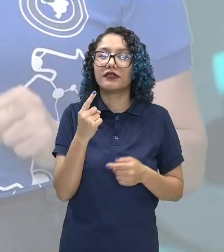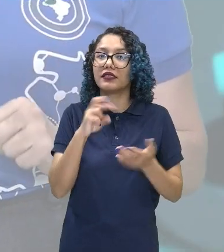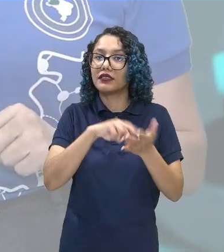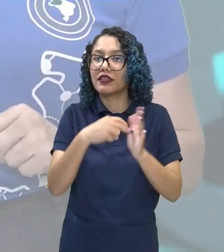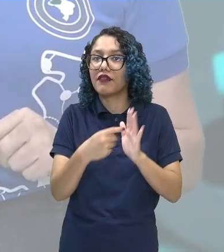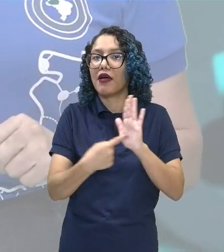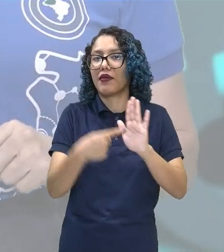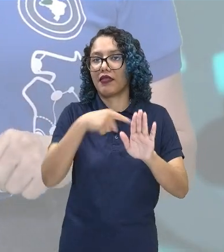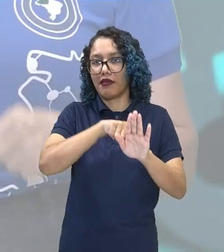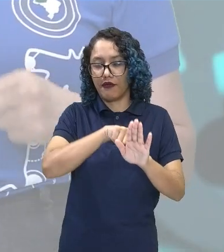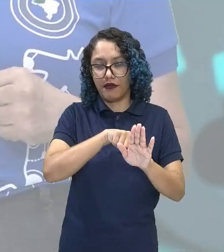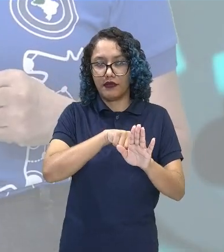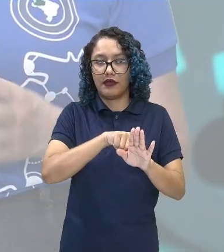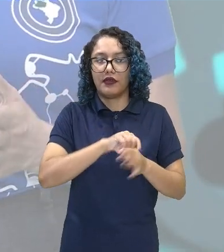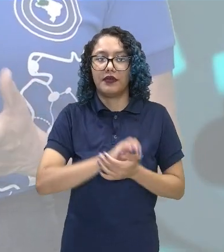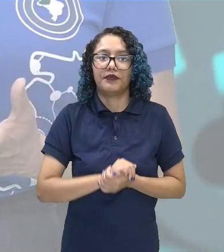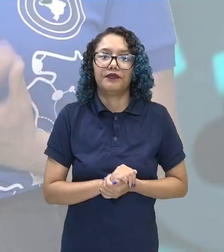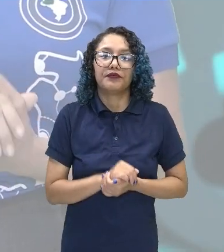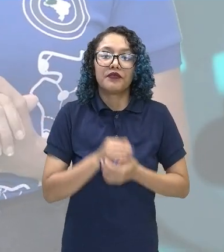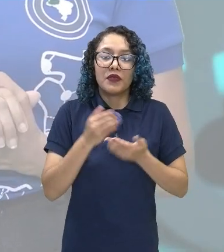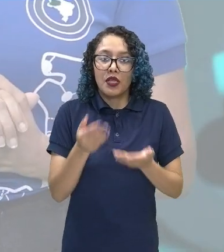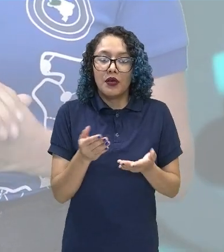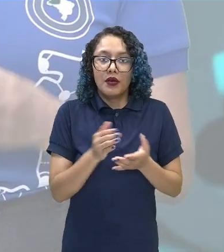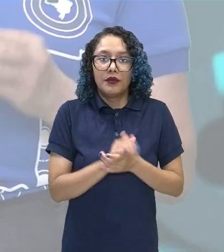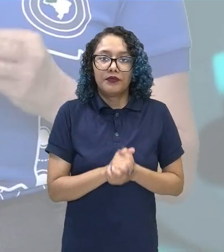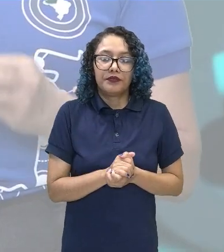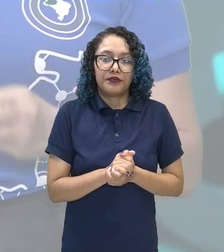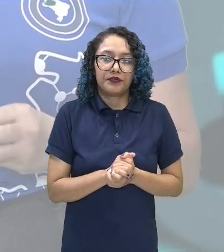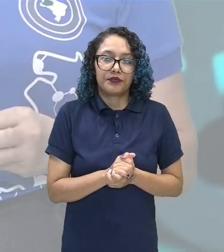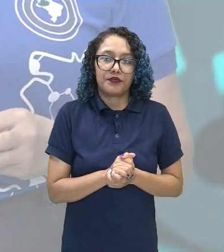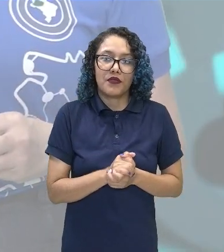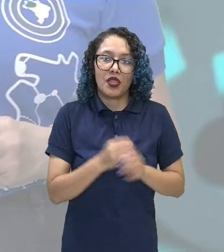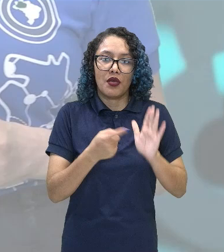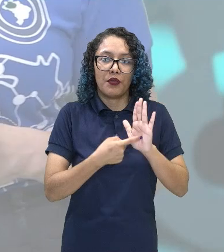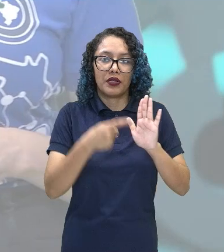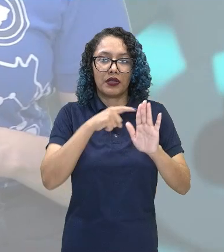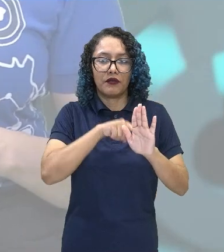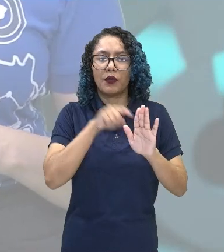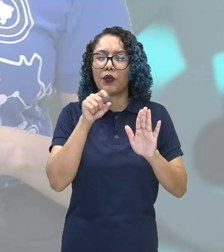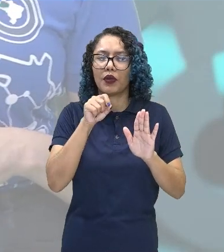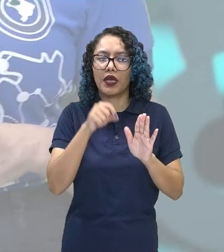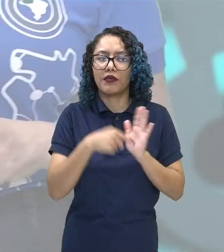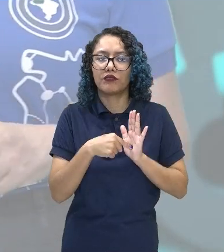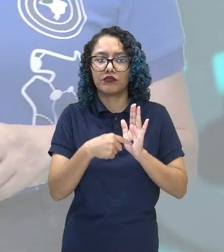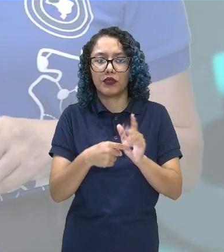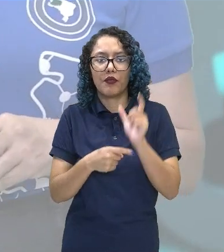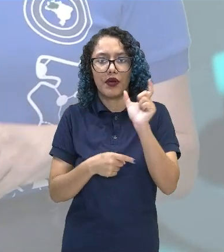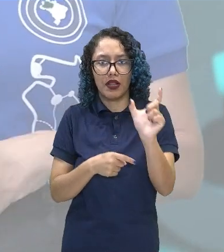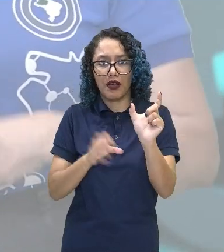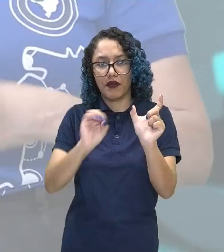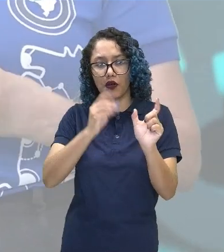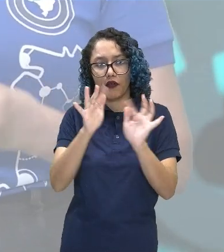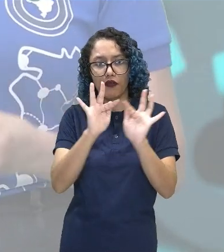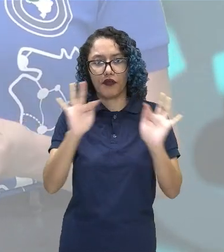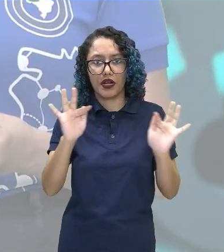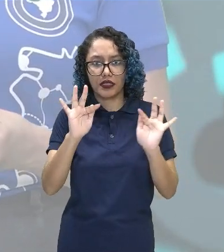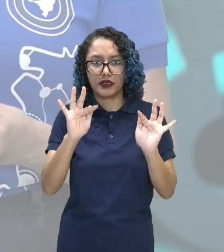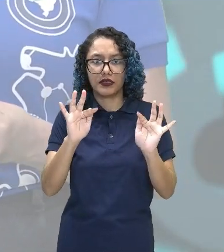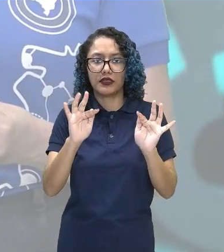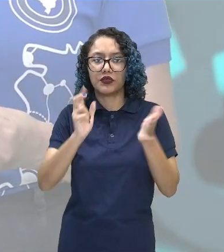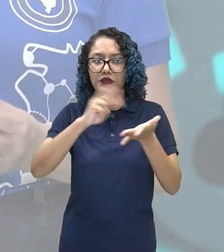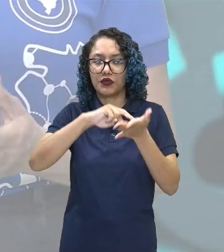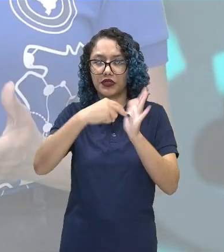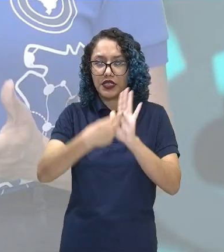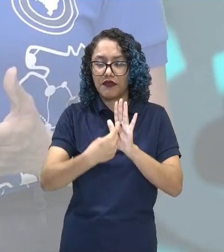Ela apresenta, a metáfora apresenta uma palavra ou expressão com sentido